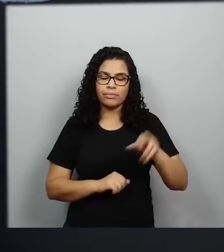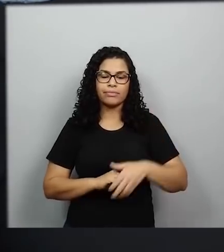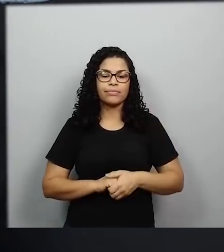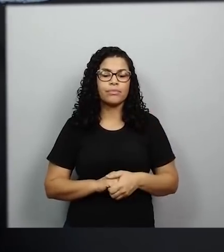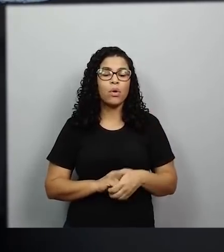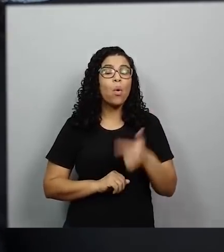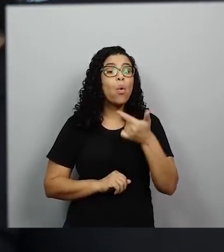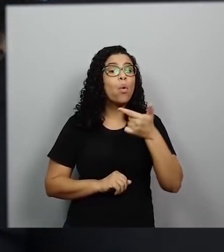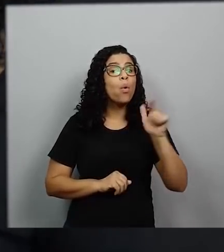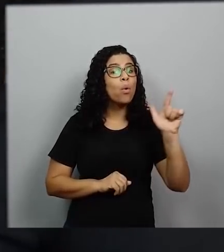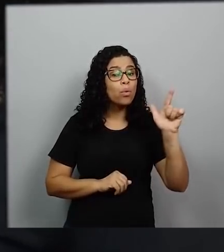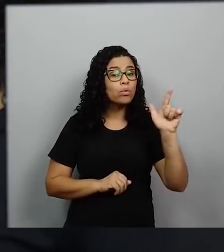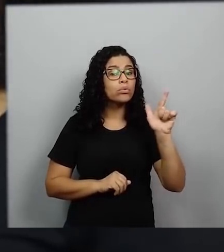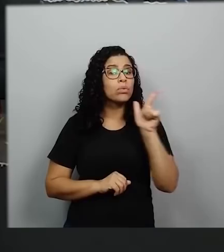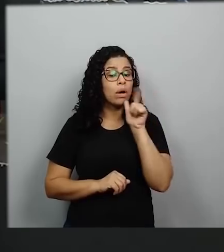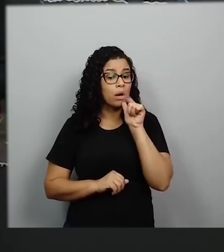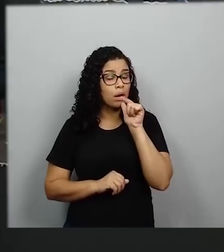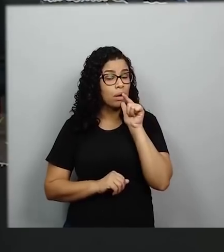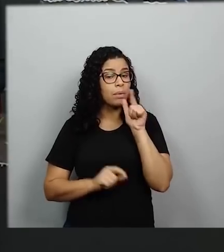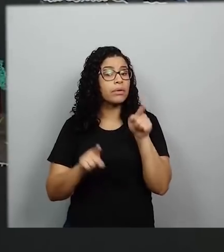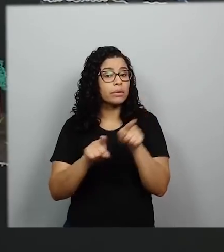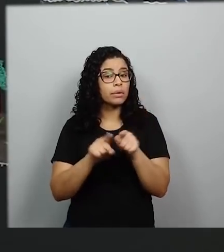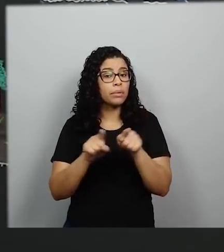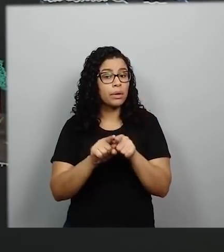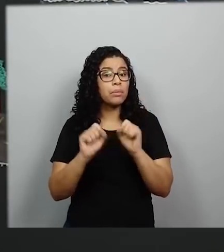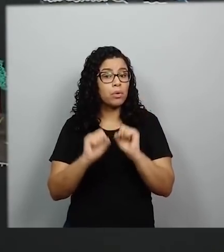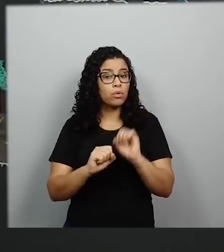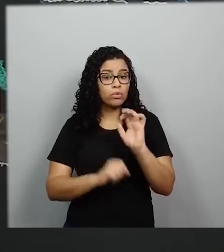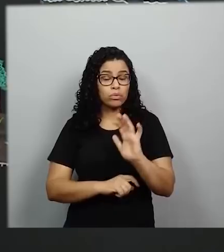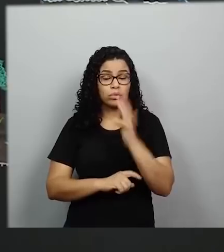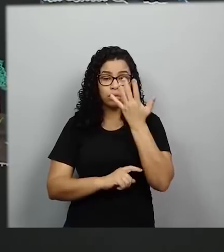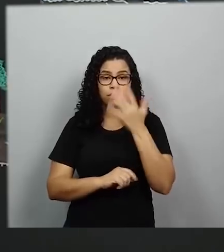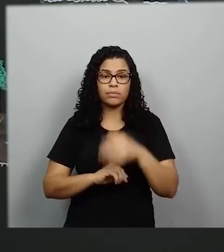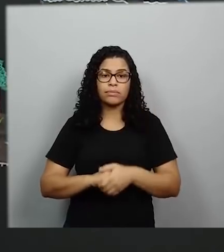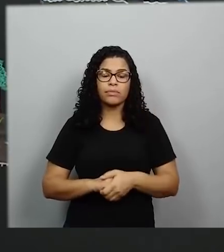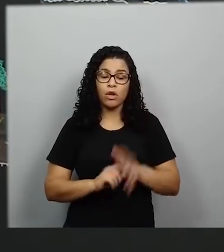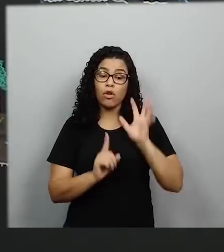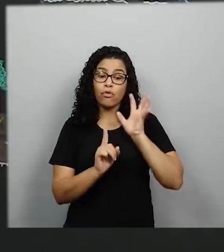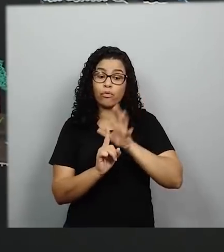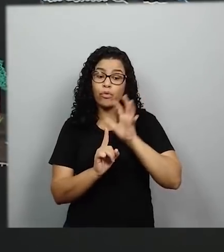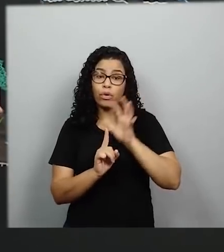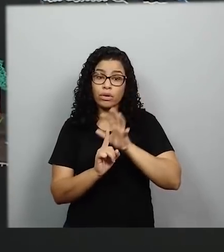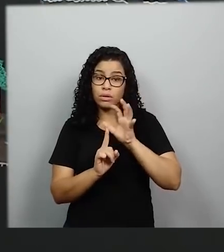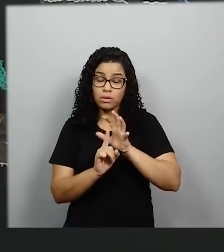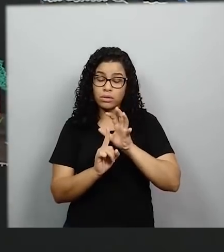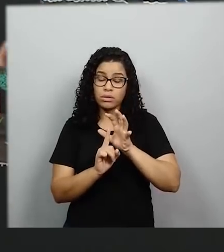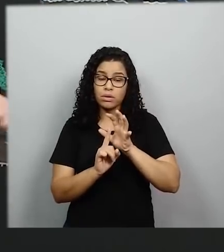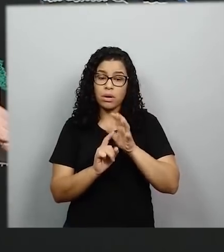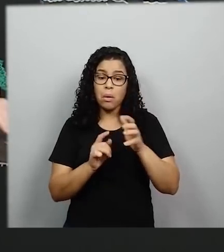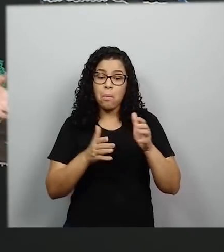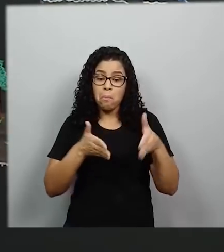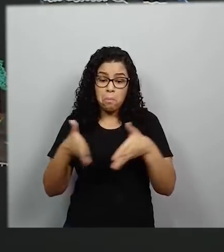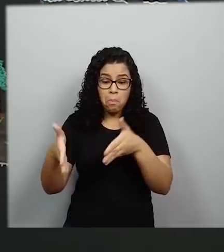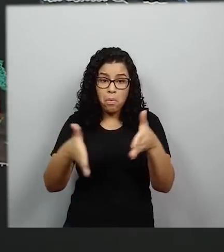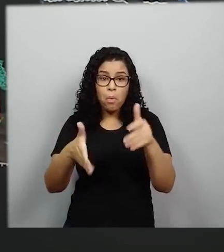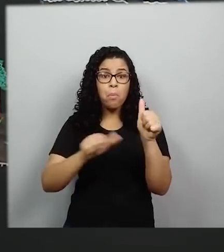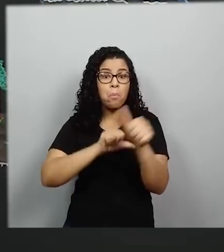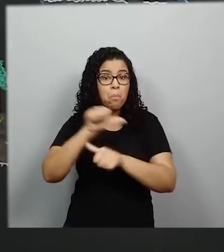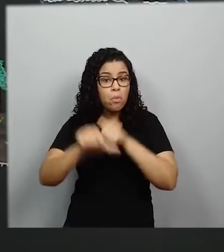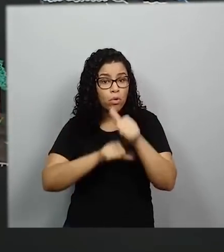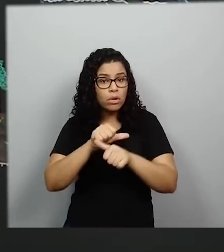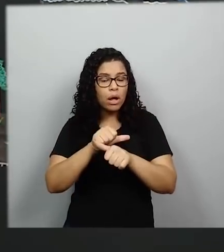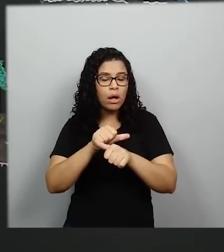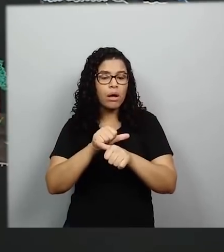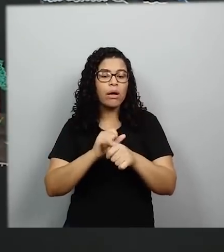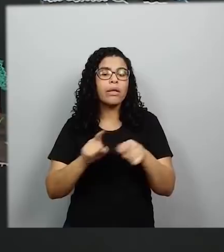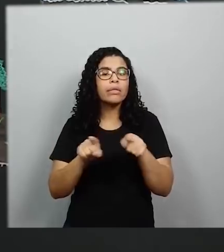eu falo para você que esses fenômenos eles podem afetar a água, eles podem mudar cursos de rios, eles podem contaminar lagos